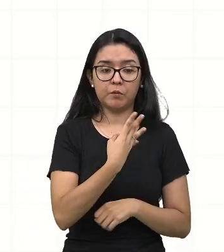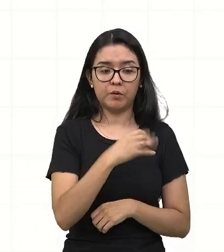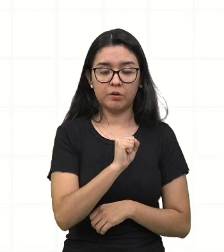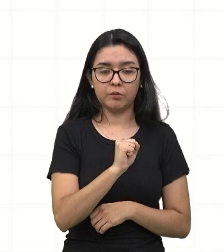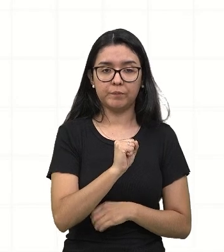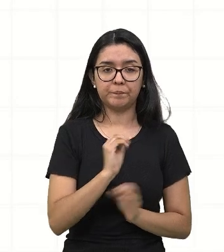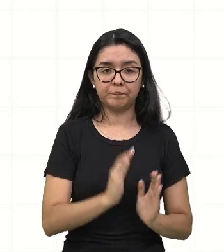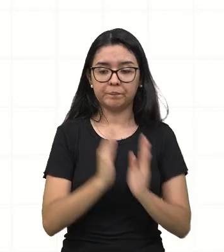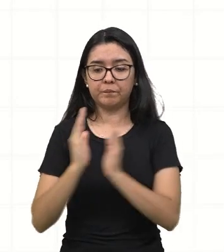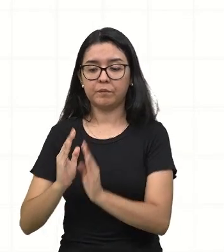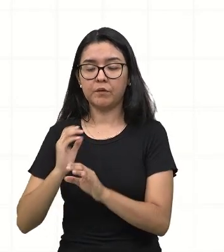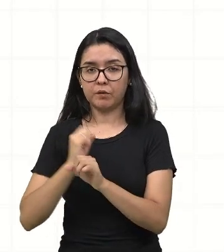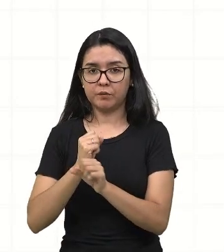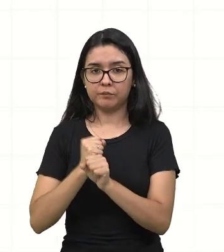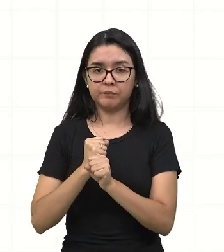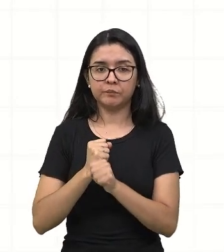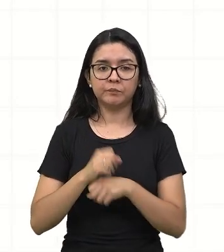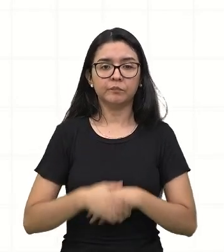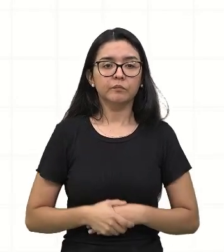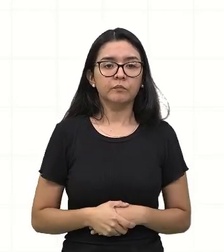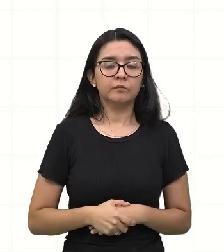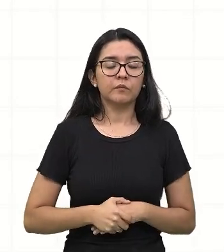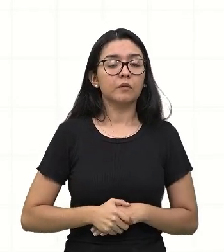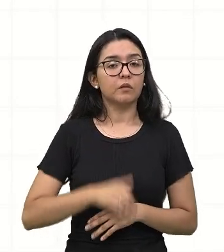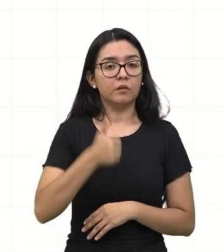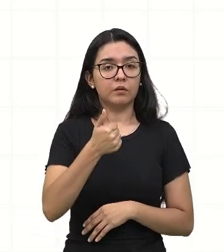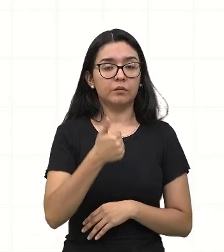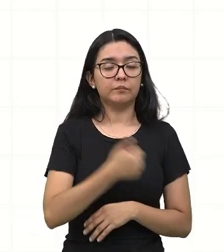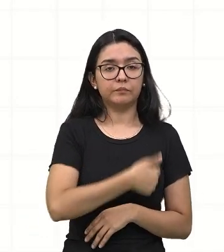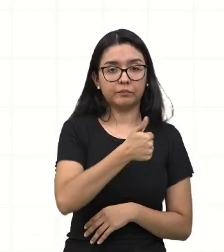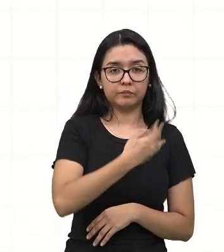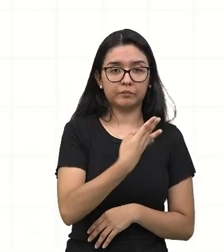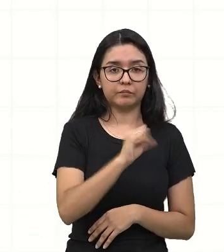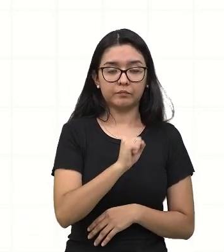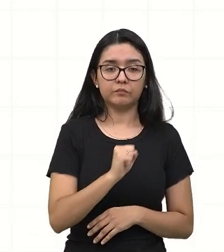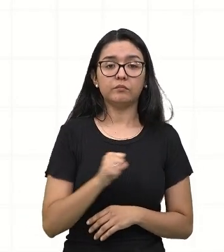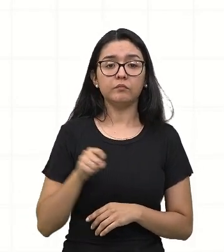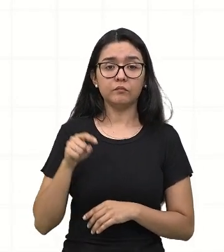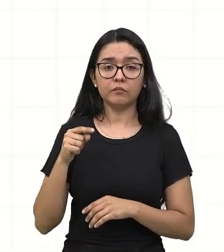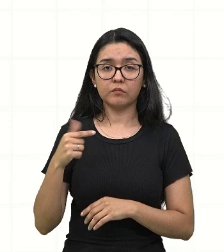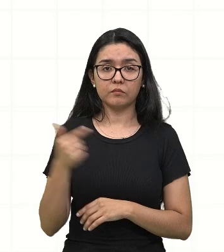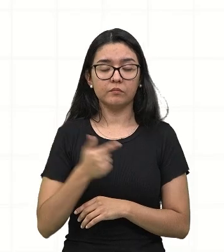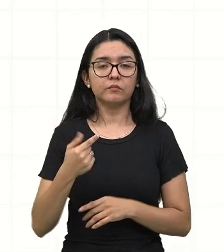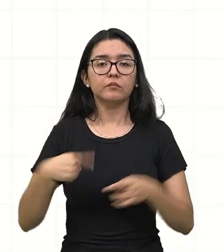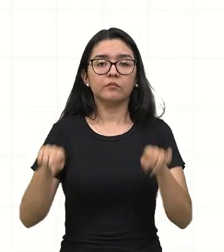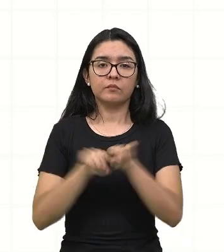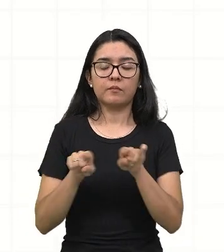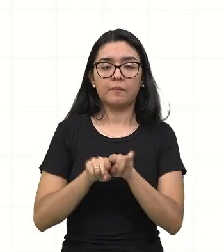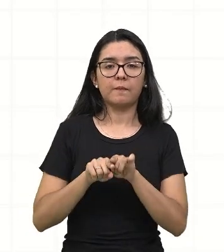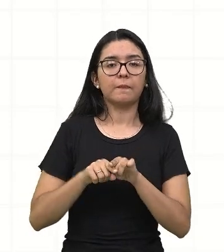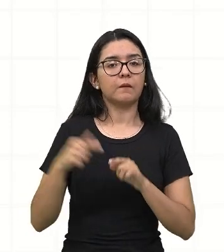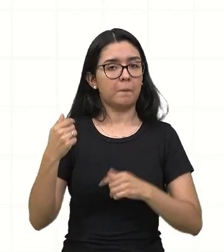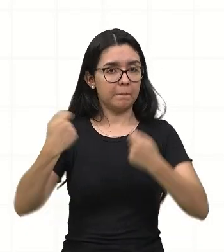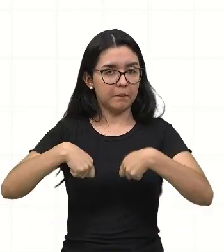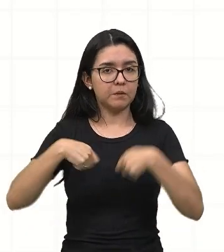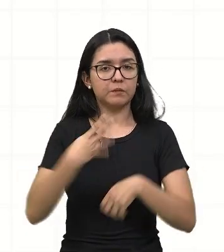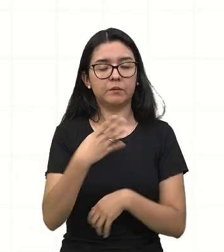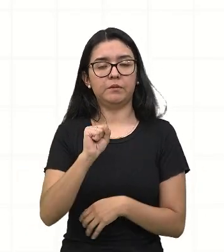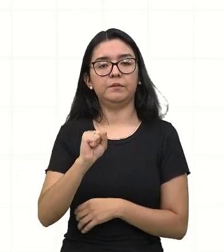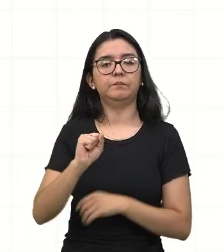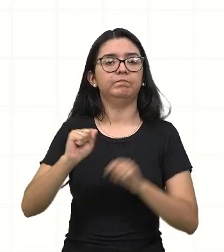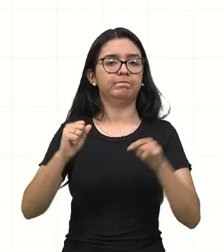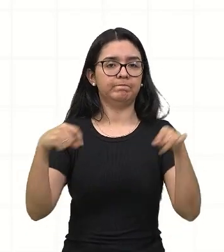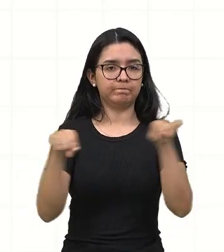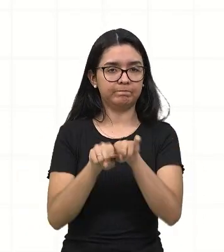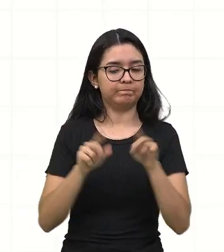48. E se nosso primeiro membro é 48, obrigatoriamente, o segundo membro também tem que ser igual a